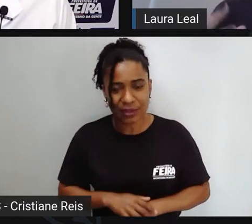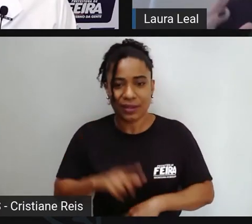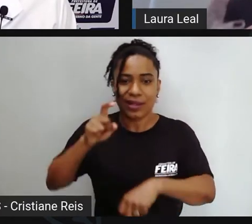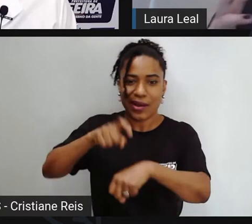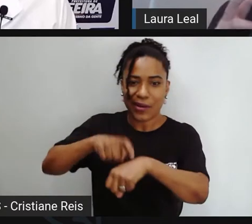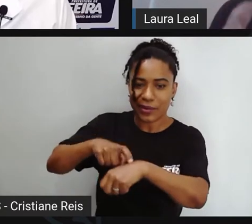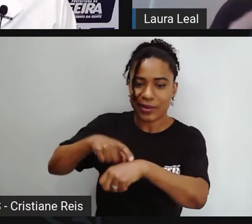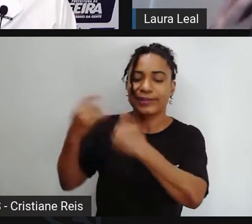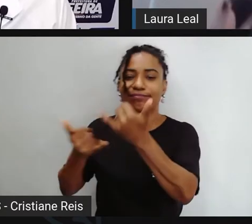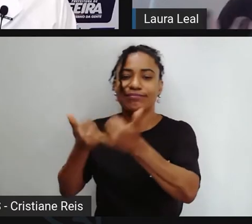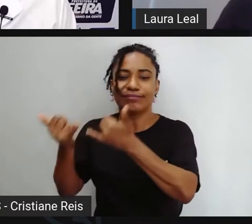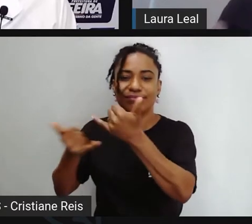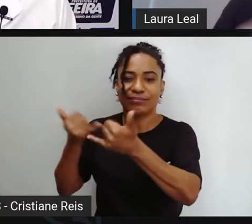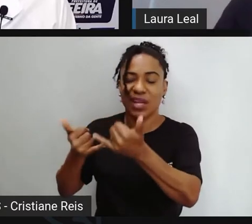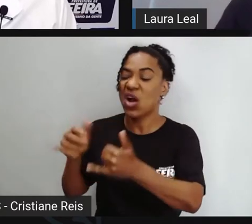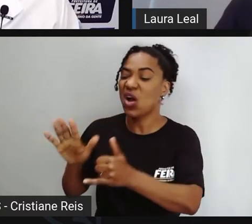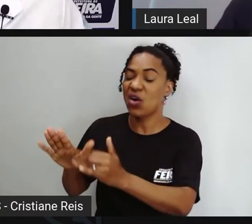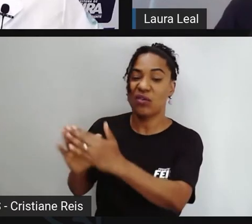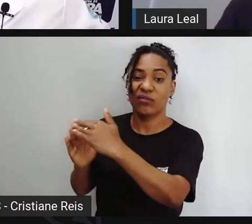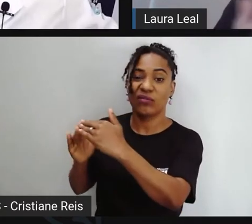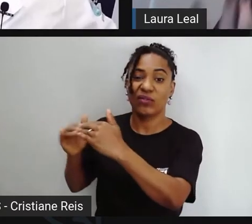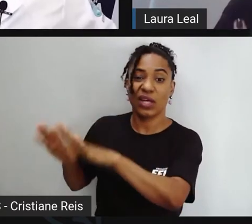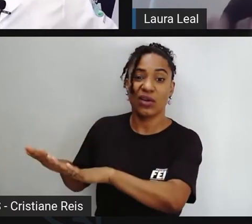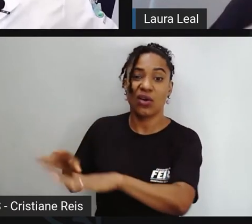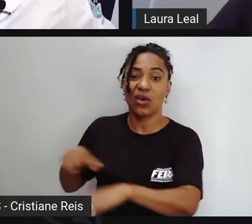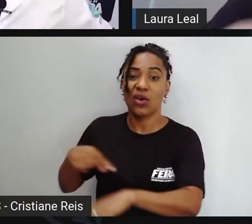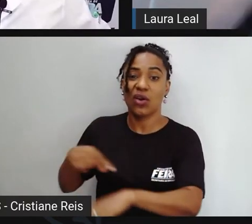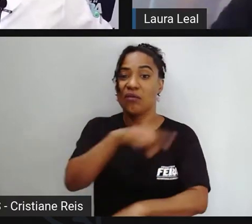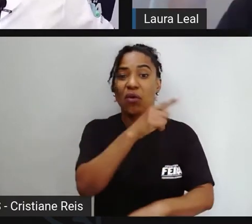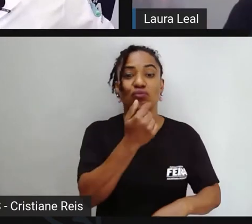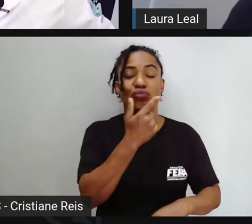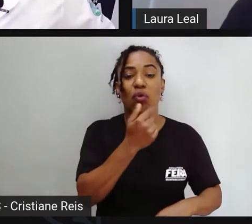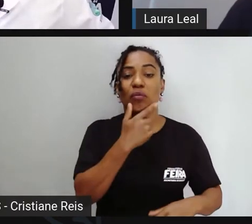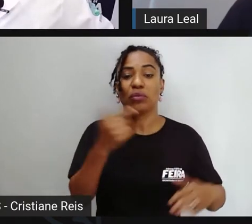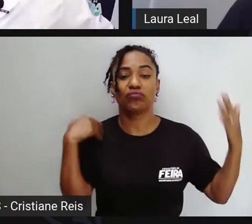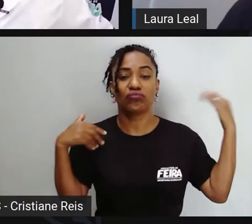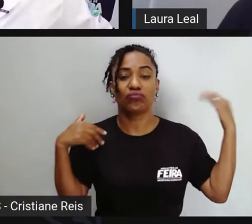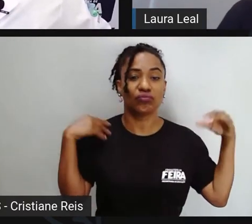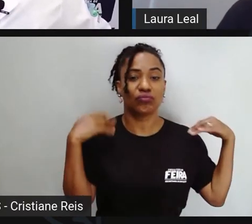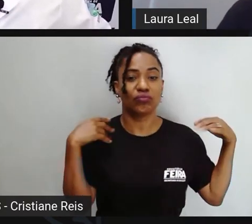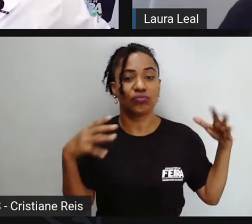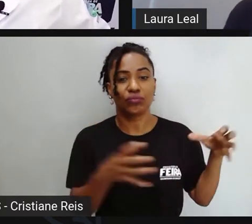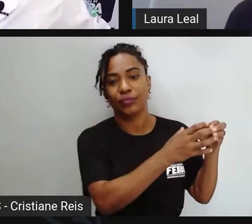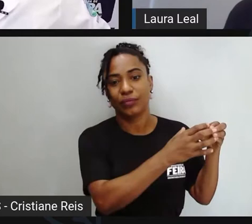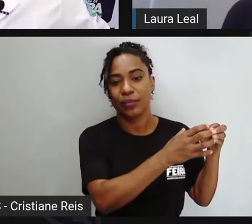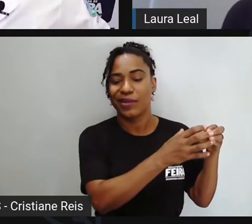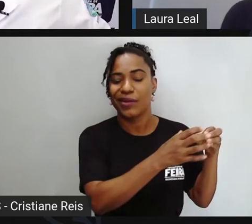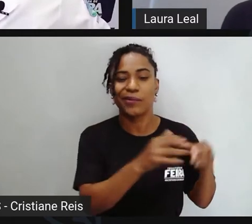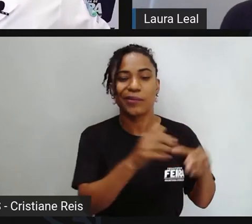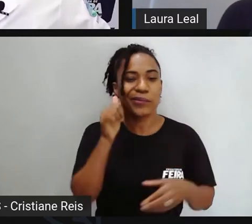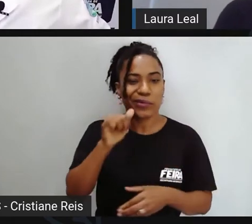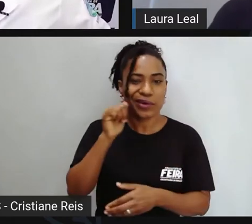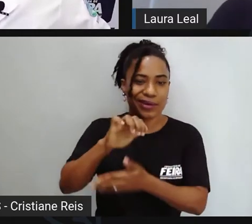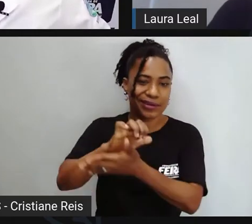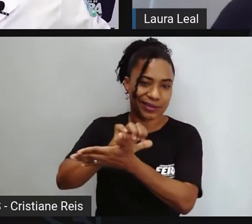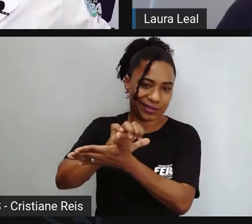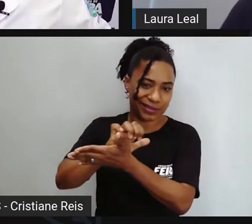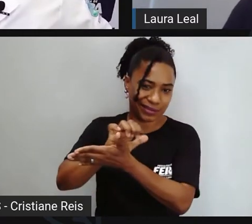amigos homens, você então tem uma mulher, mas você não necessariamente gosta do que vem do universo feminino. Então isso é a